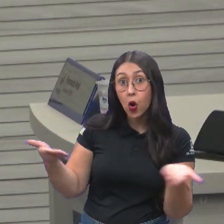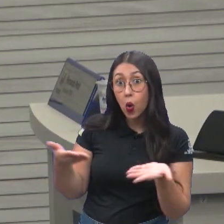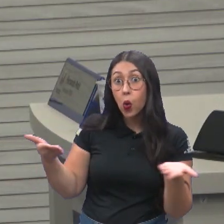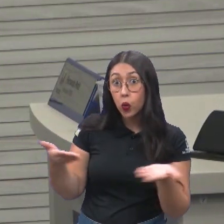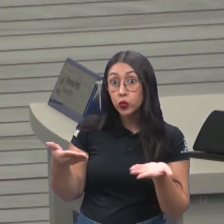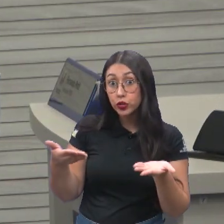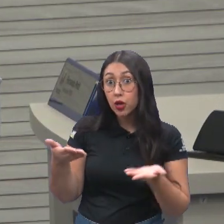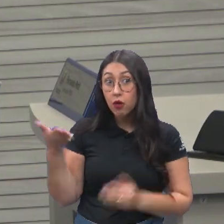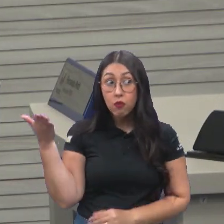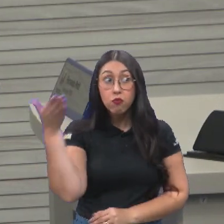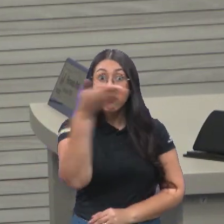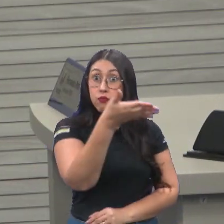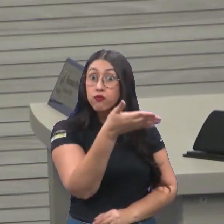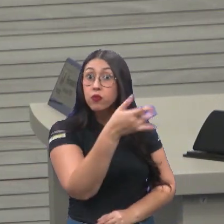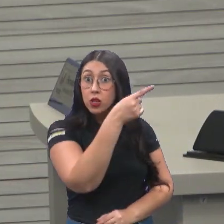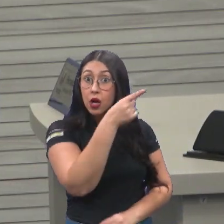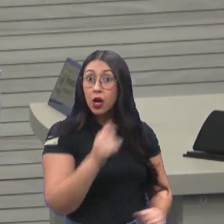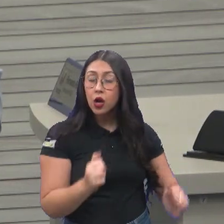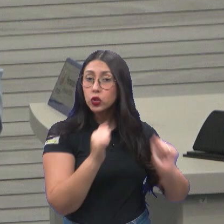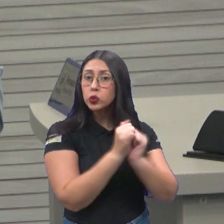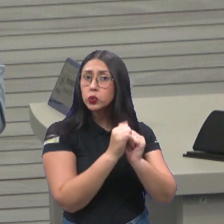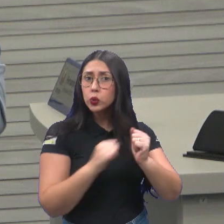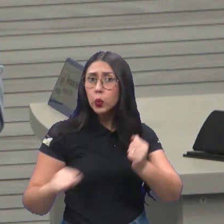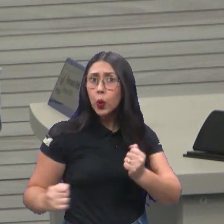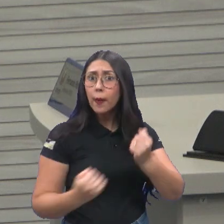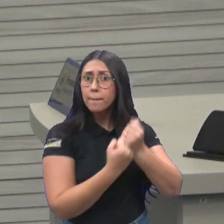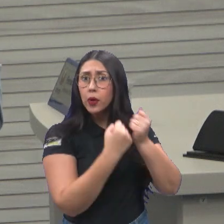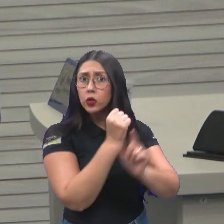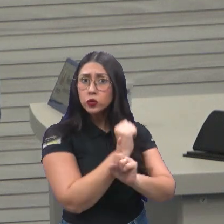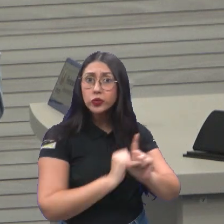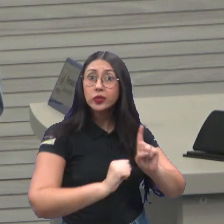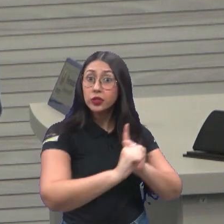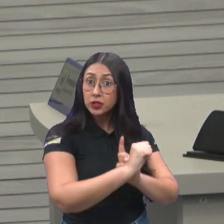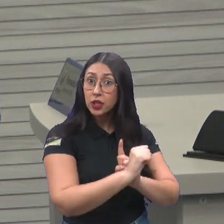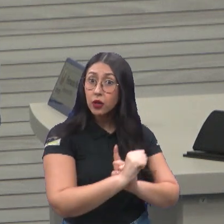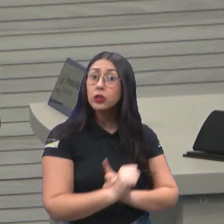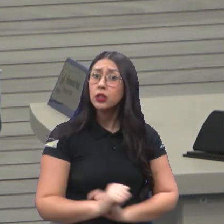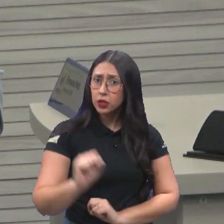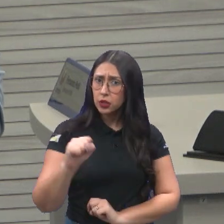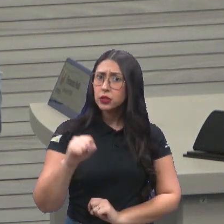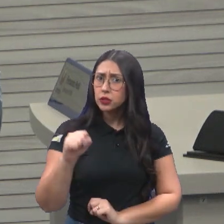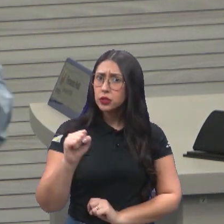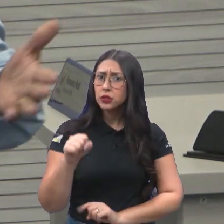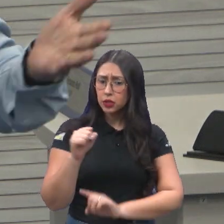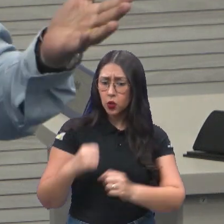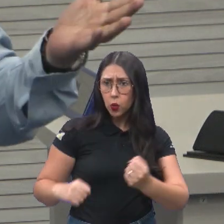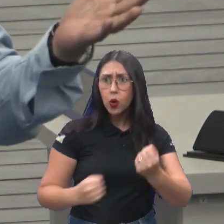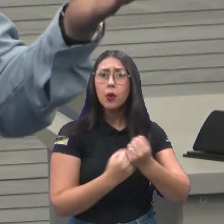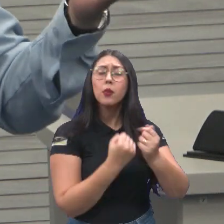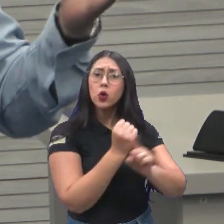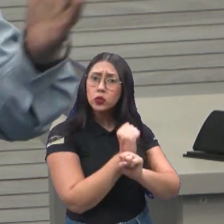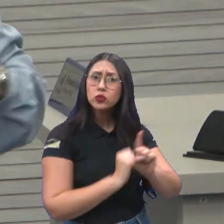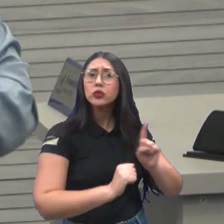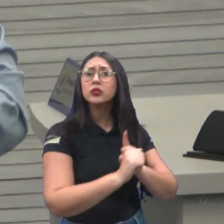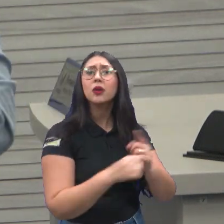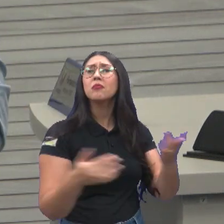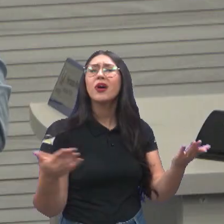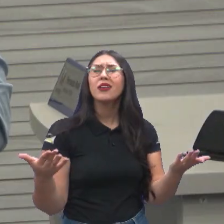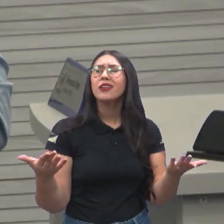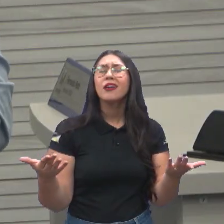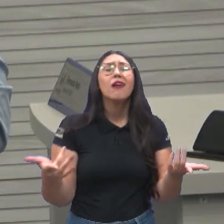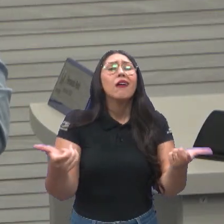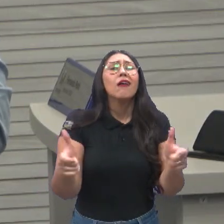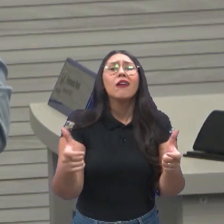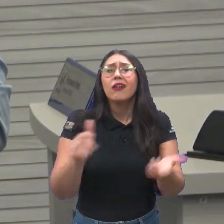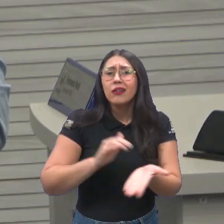lá no local, junto com o apoio social, e cabe sim o apoio social que possa... cadê o secretário